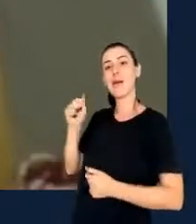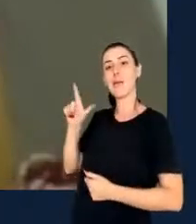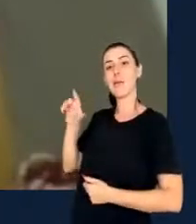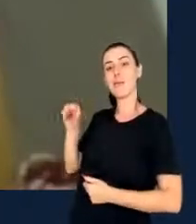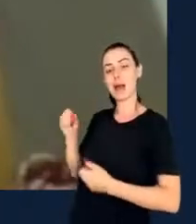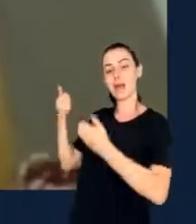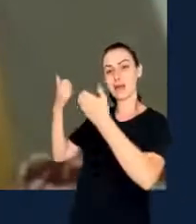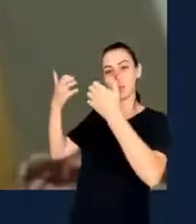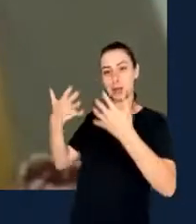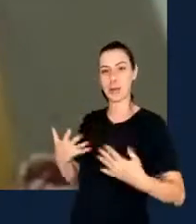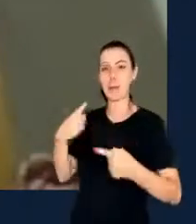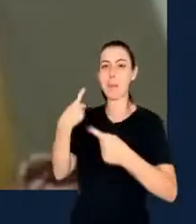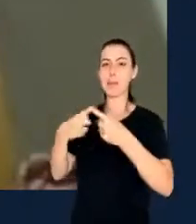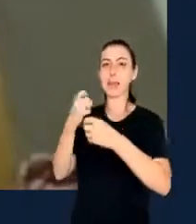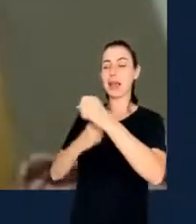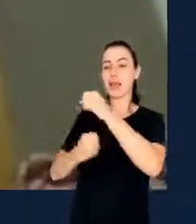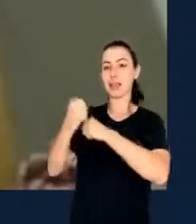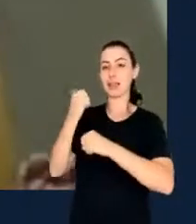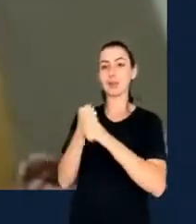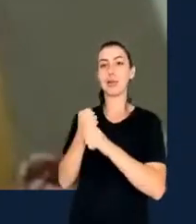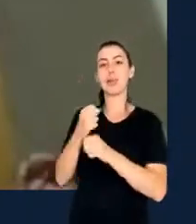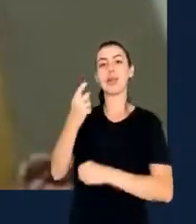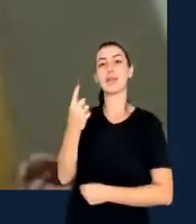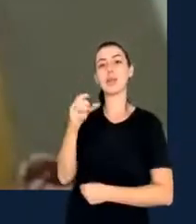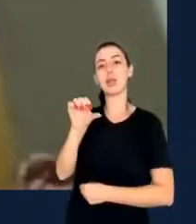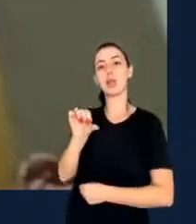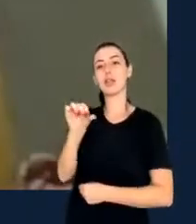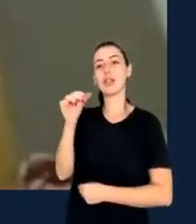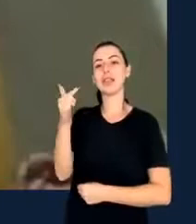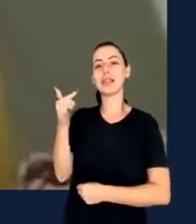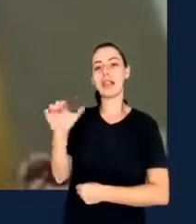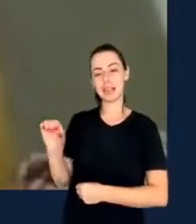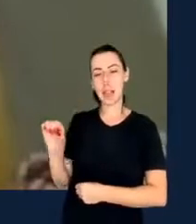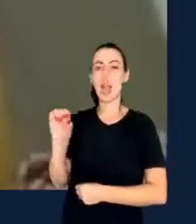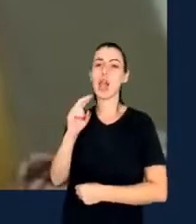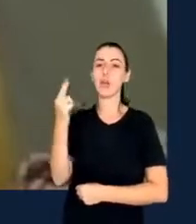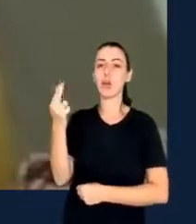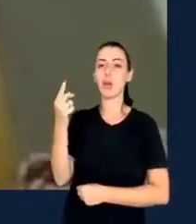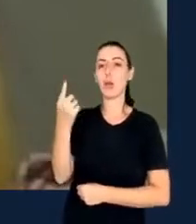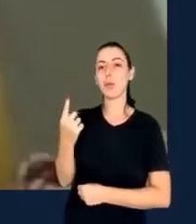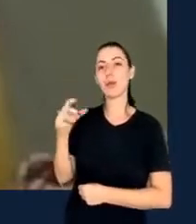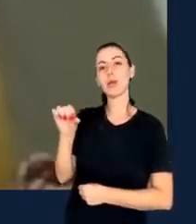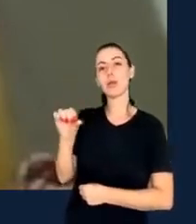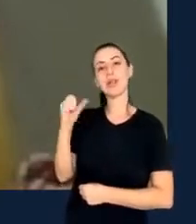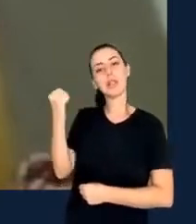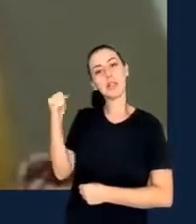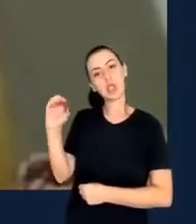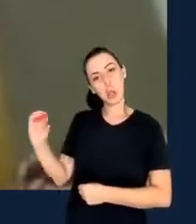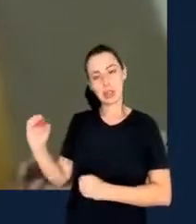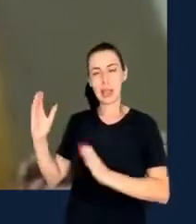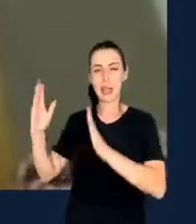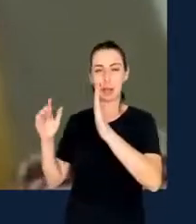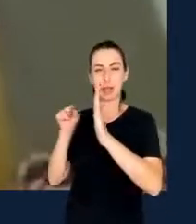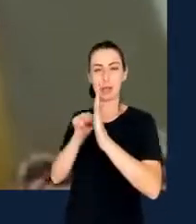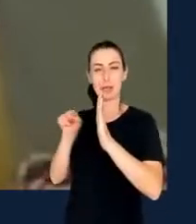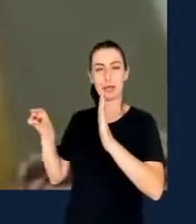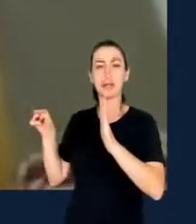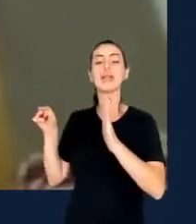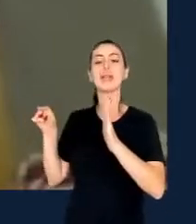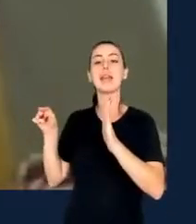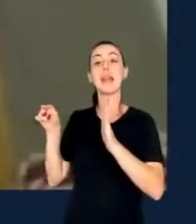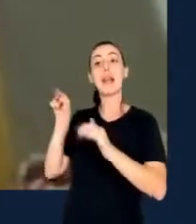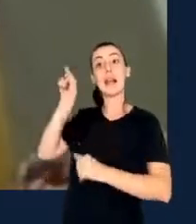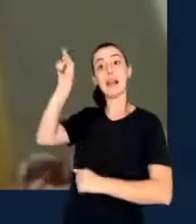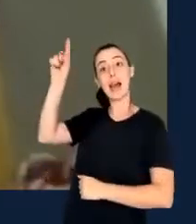70 e 80 pensando em uma sociedade que tava saindo do nazismo mas eu iria até mais longe para dizer como essa um